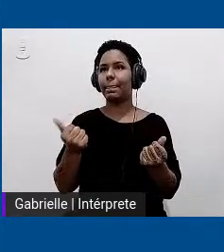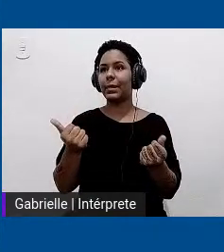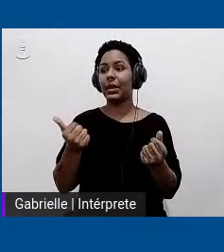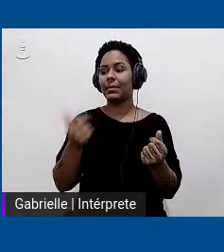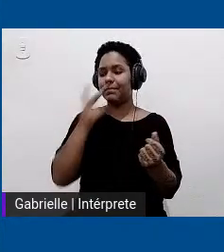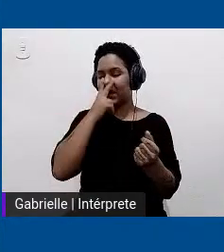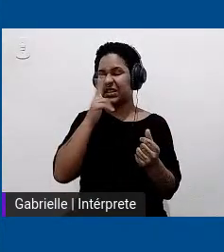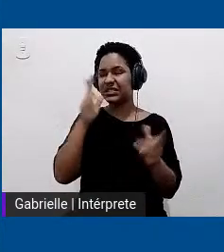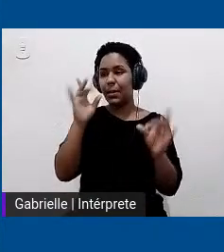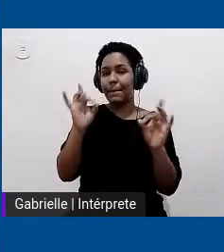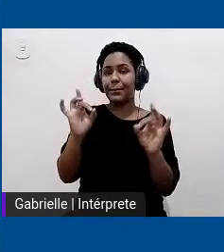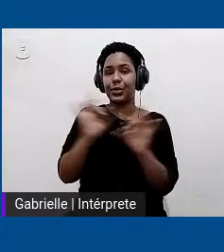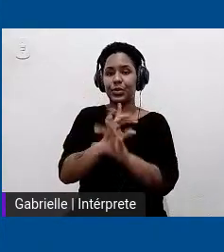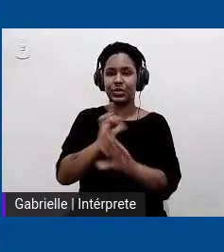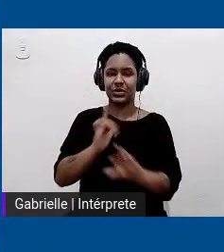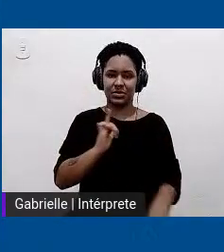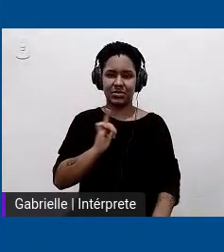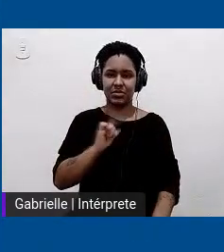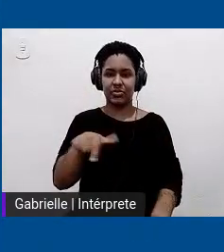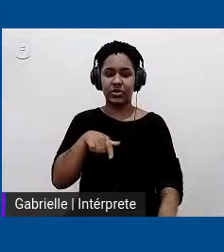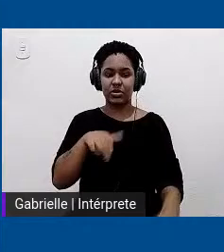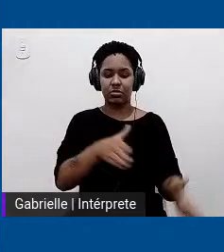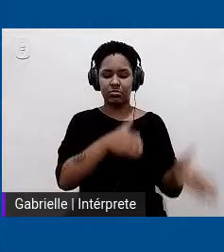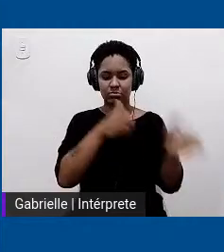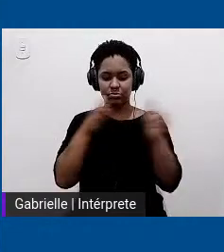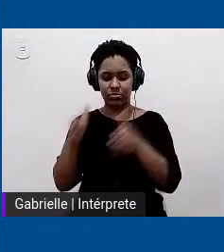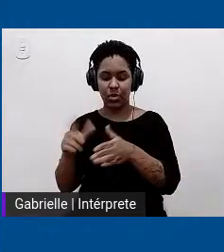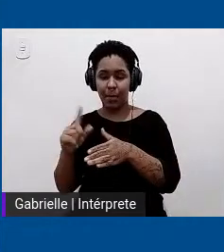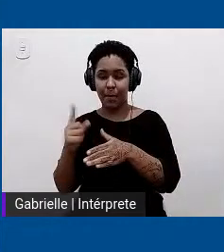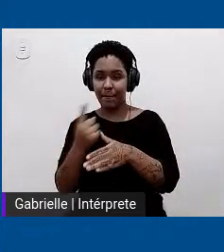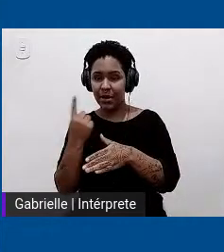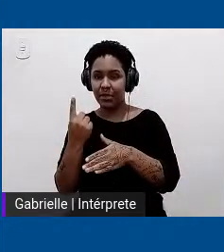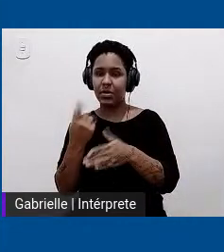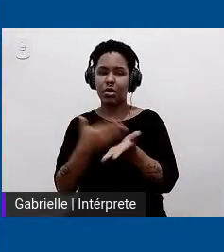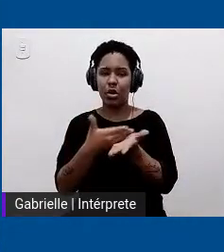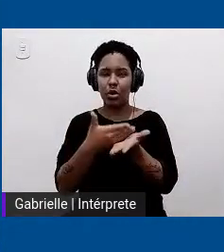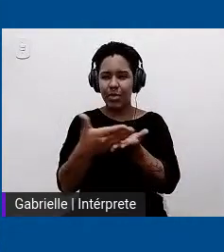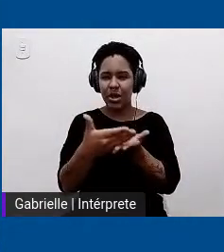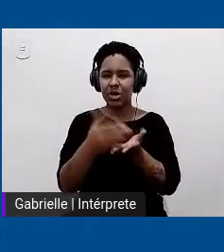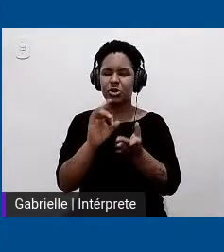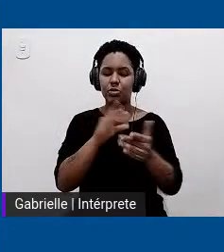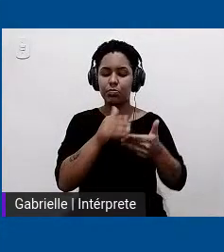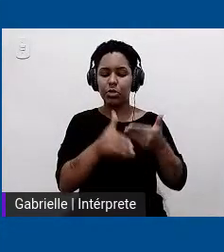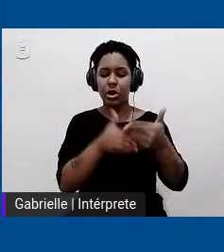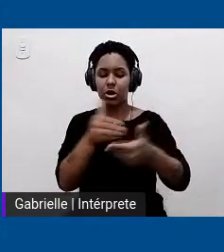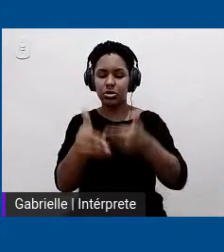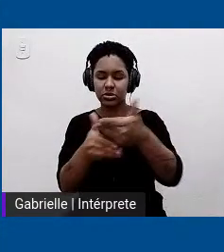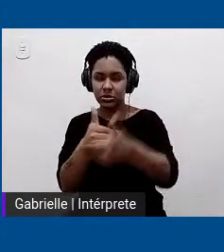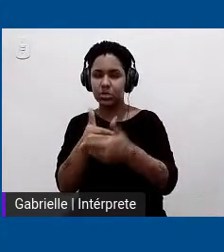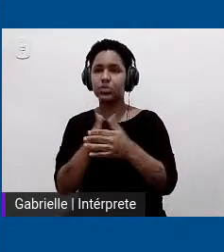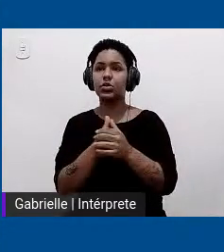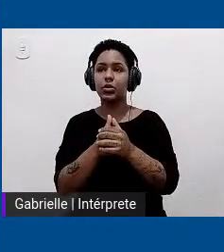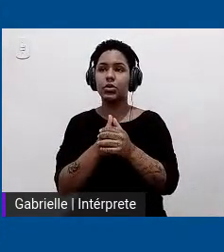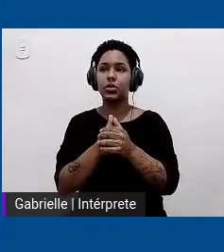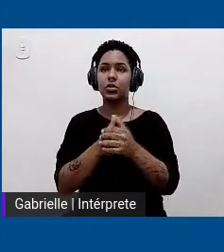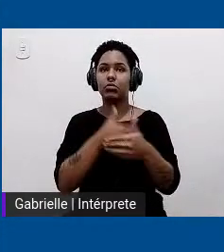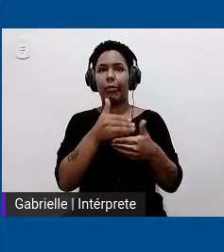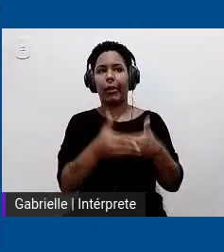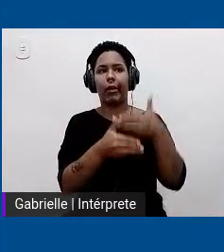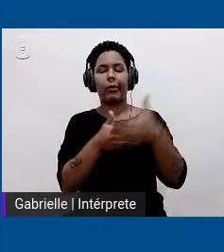né? Você passou aquela primeira fase do iniciozinho com muitos processos